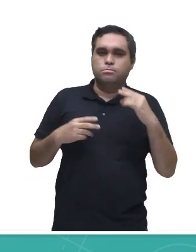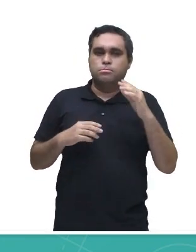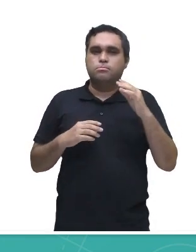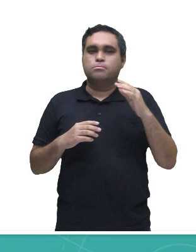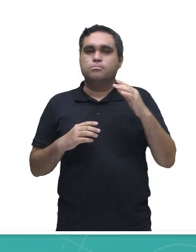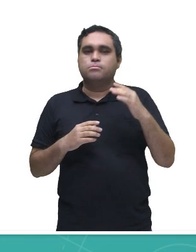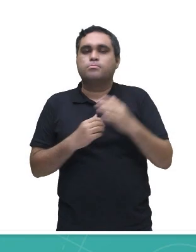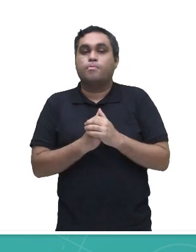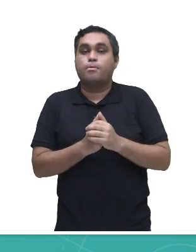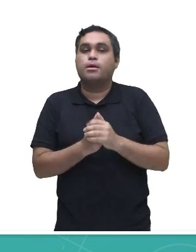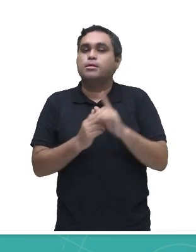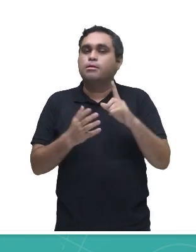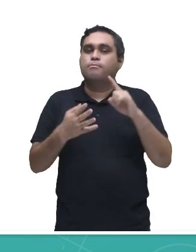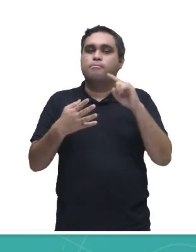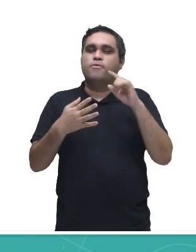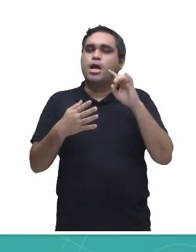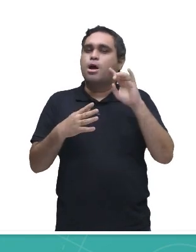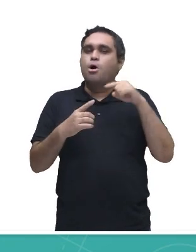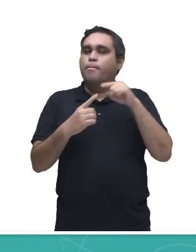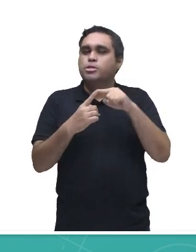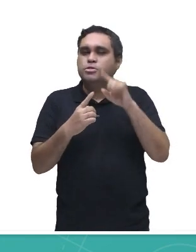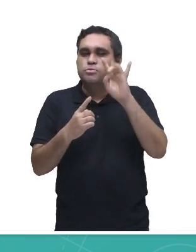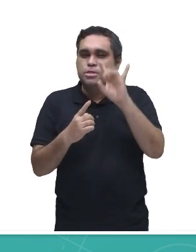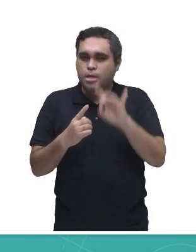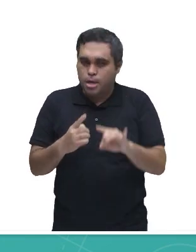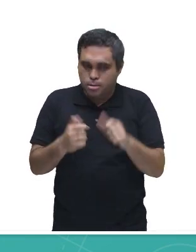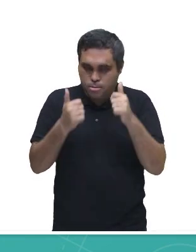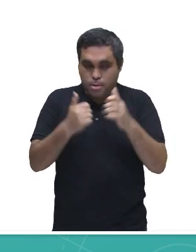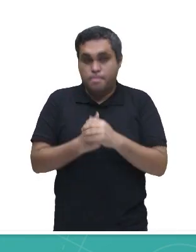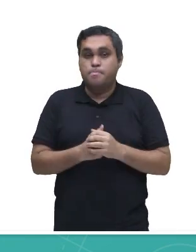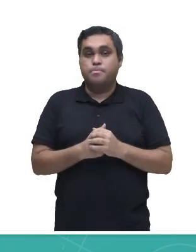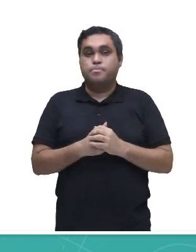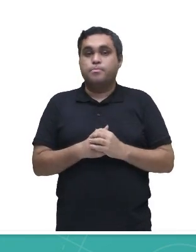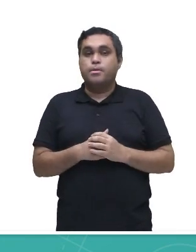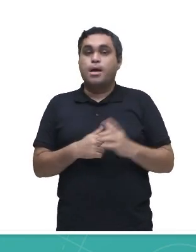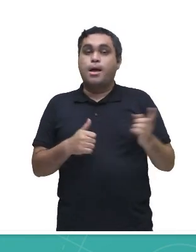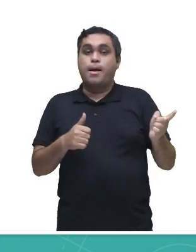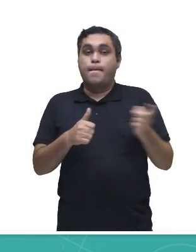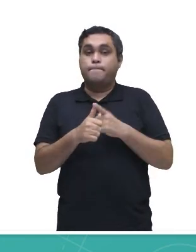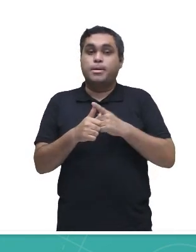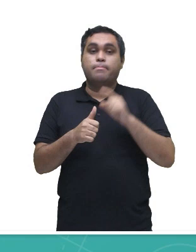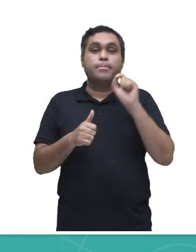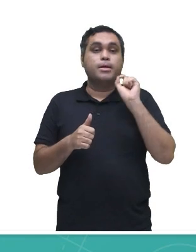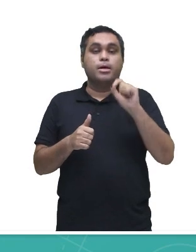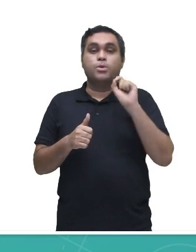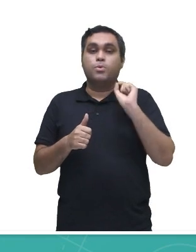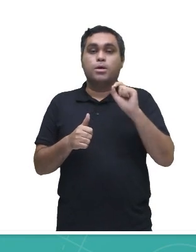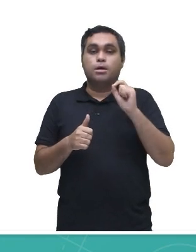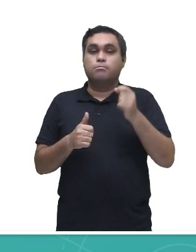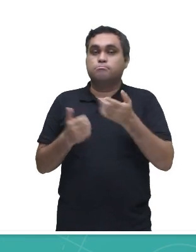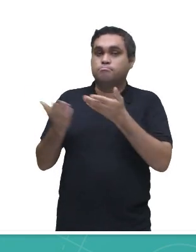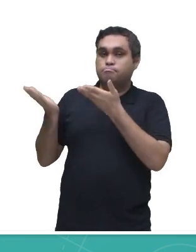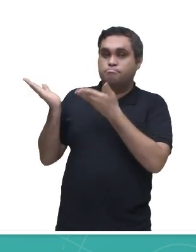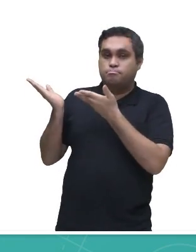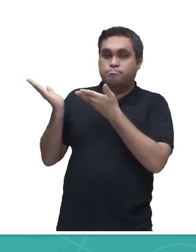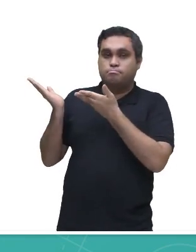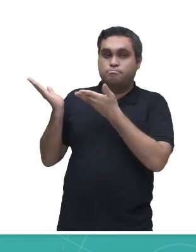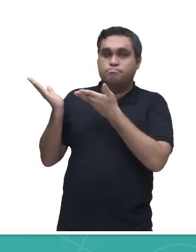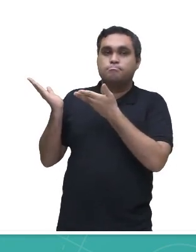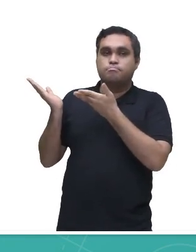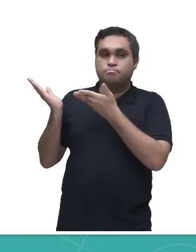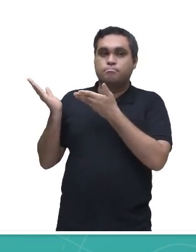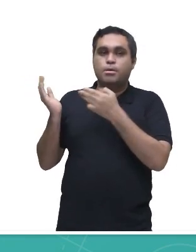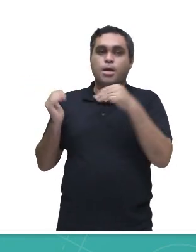quais são as suas funções. A primeira delas é a mitocôndria. Não podemos esquecer que